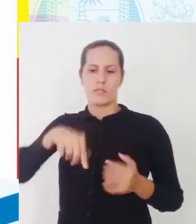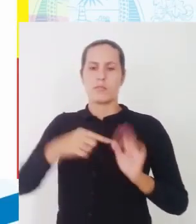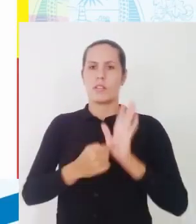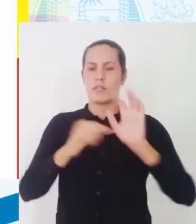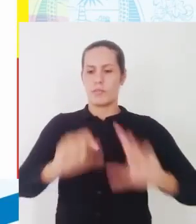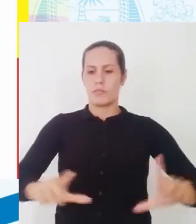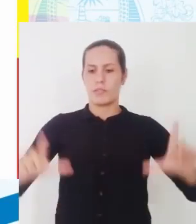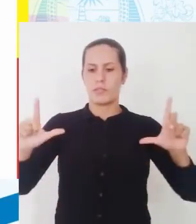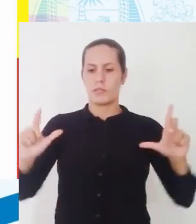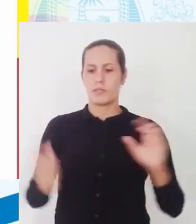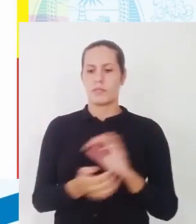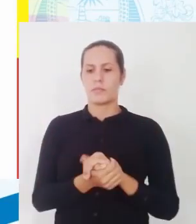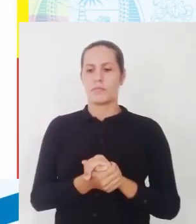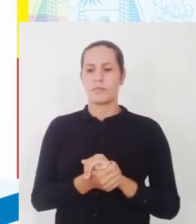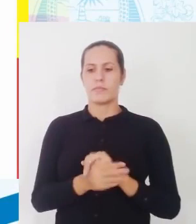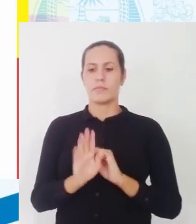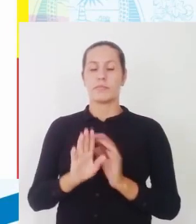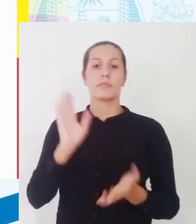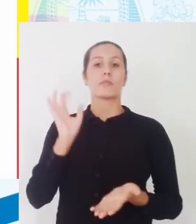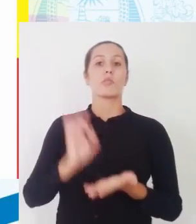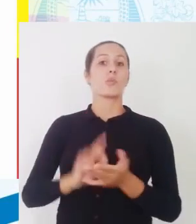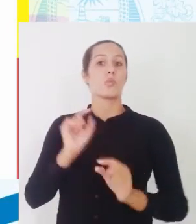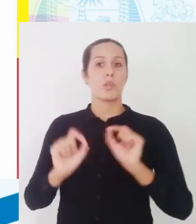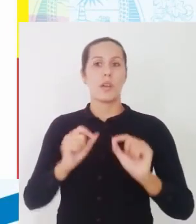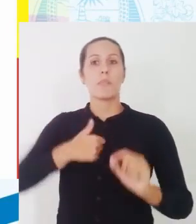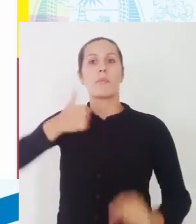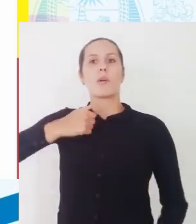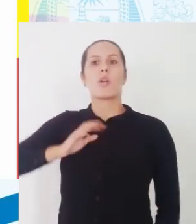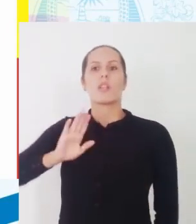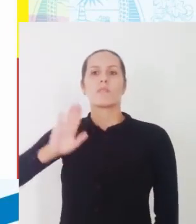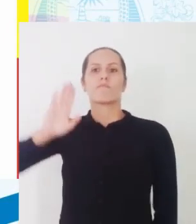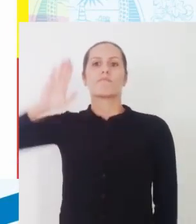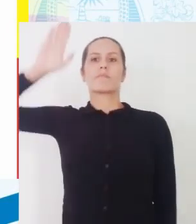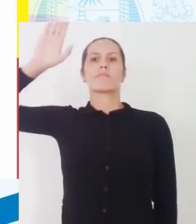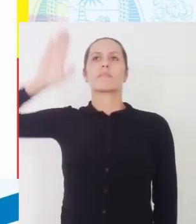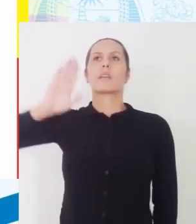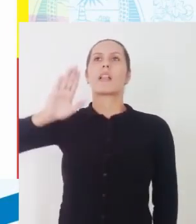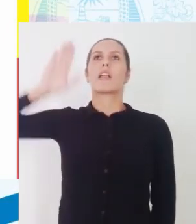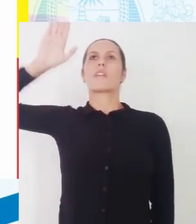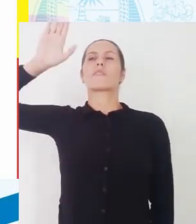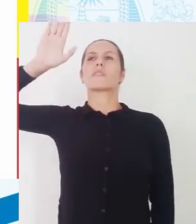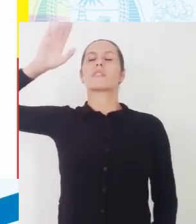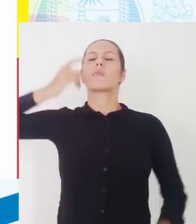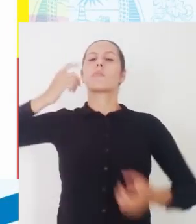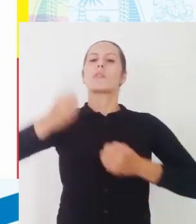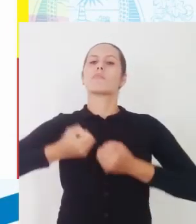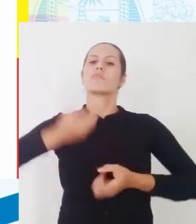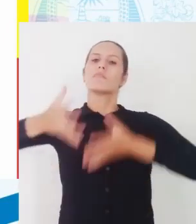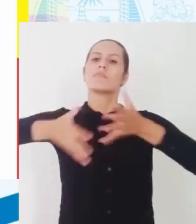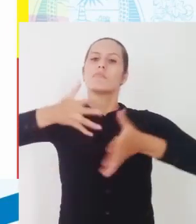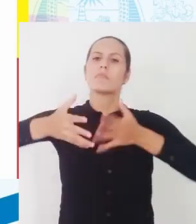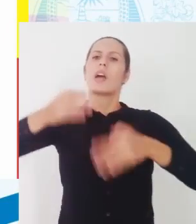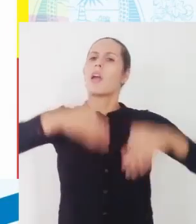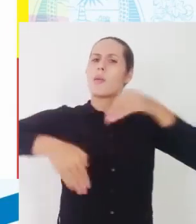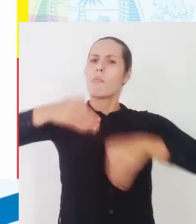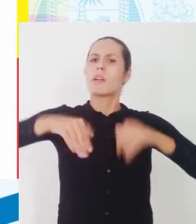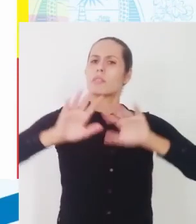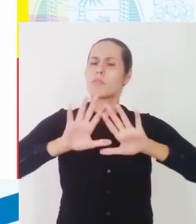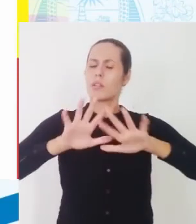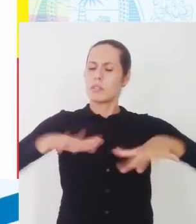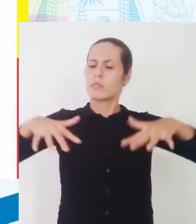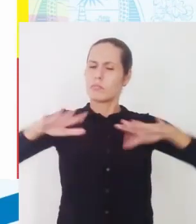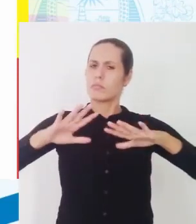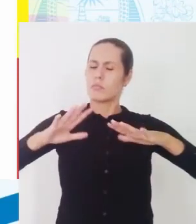vão aparecer para você também. Na verdade, eles levantam a mão para poder pedir a fala e assim participar